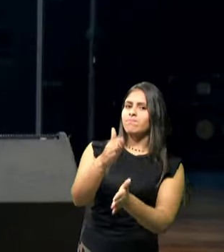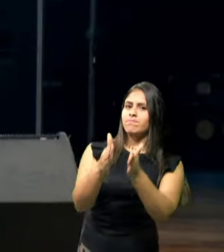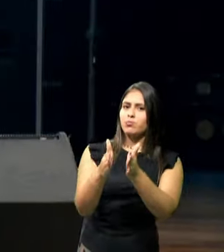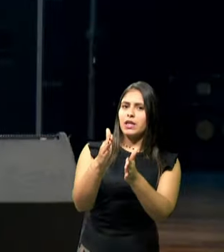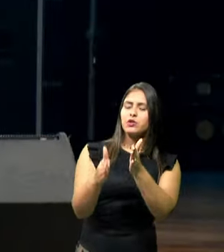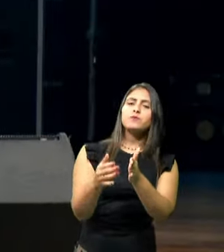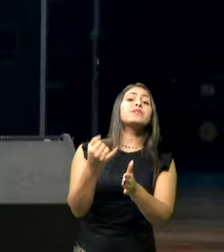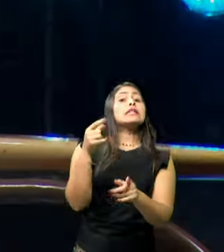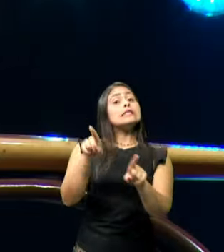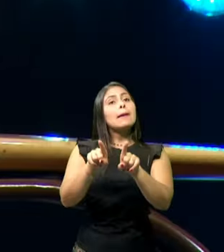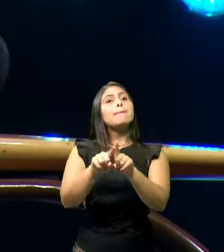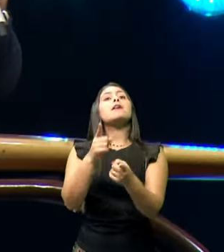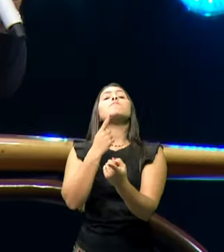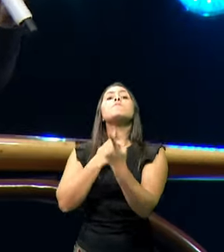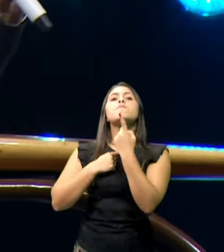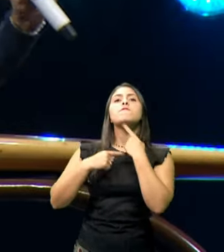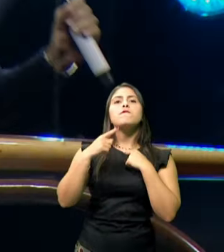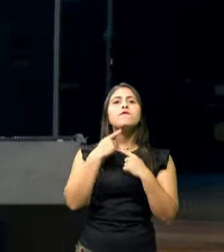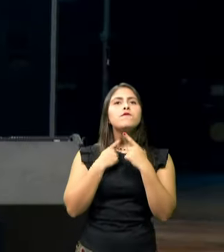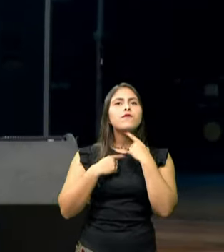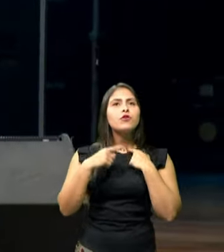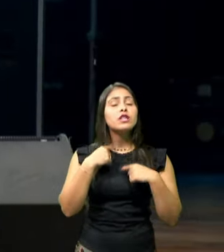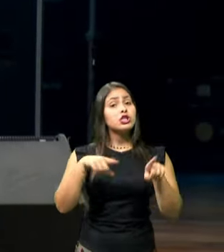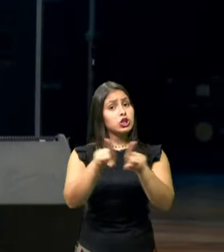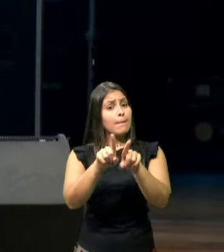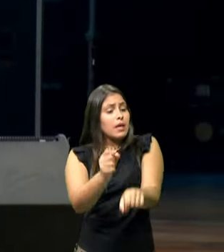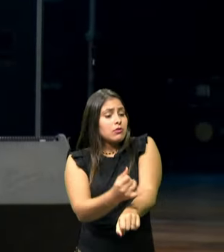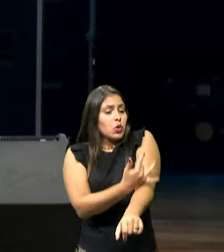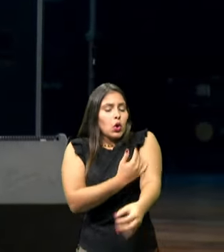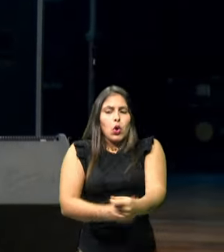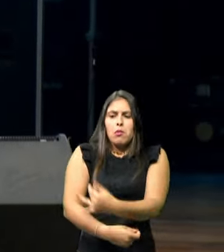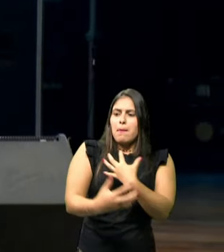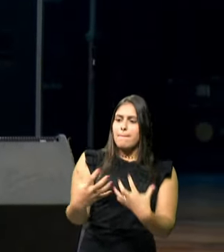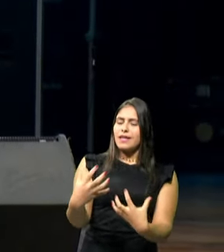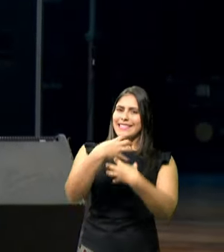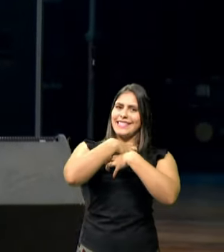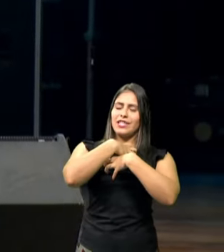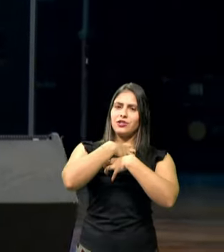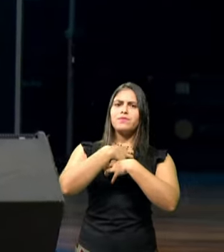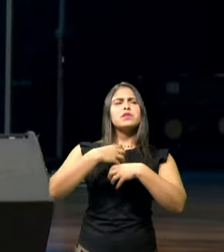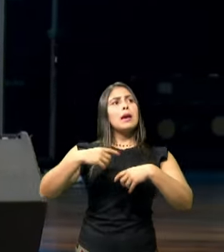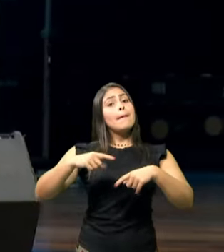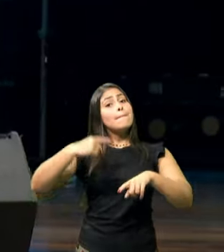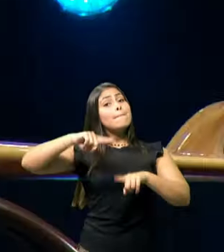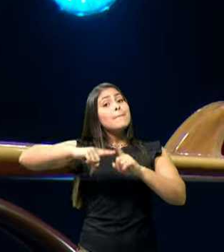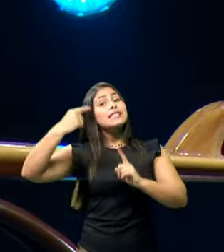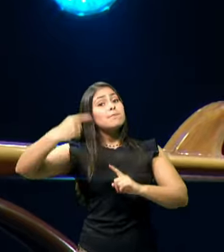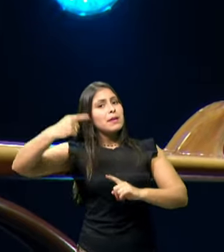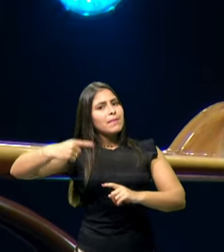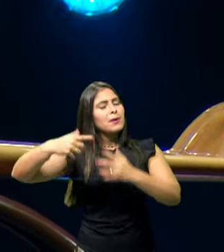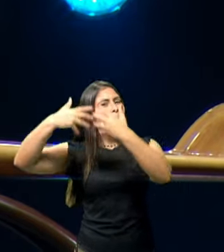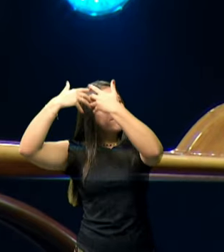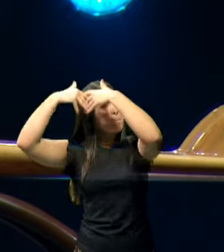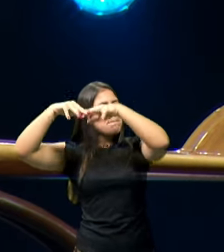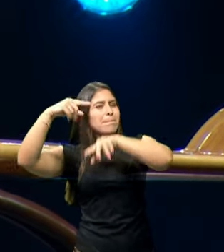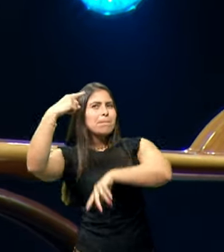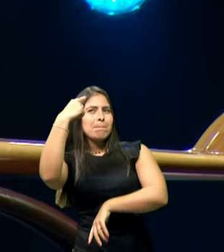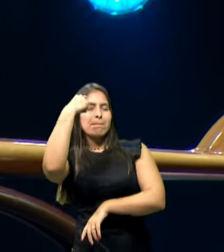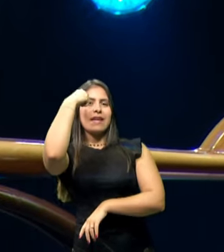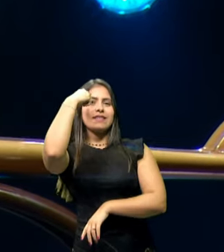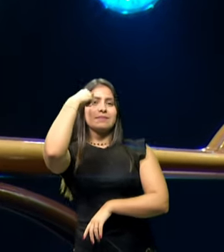Você tem vontade, primeiro você pensa. Você sente alguma coisa, primeiro você pensa. Você vai agir, primeiro você pensa.